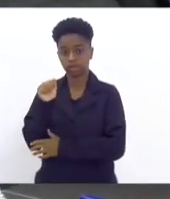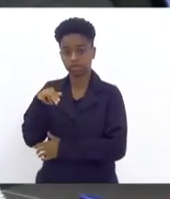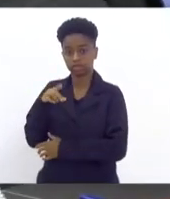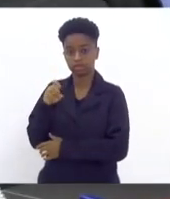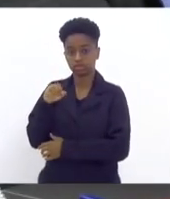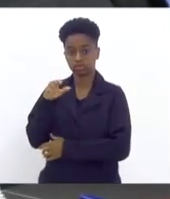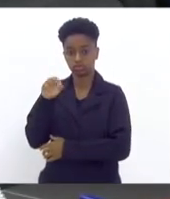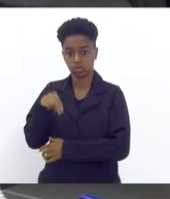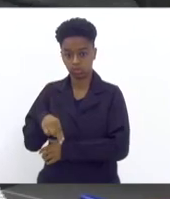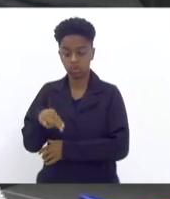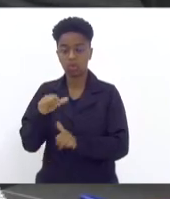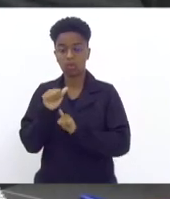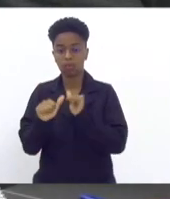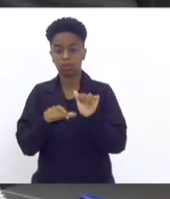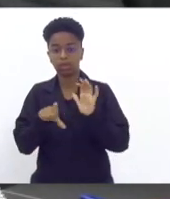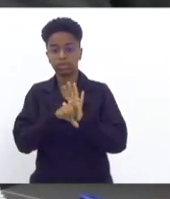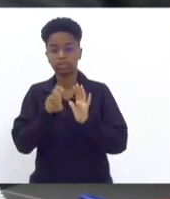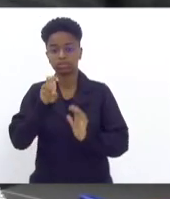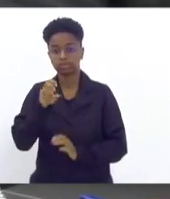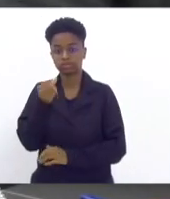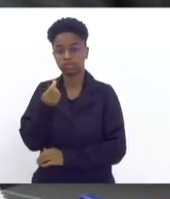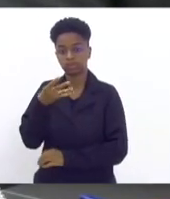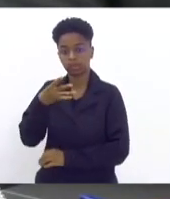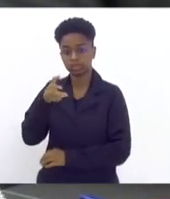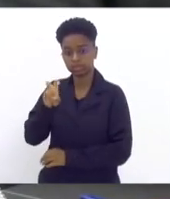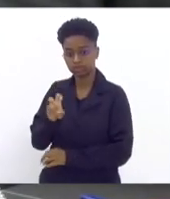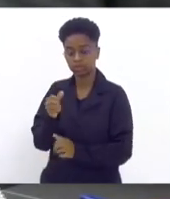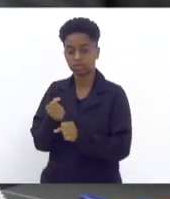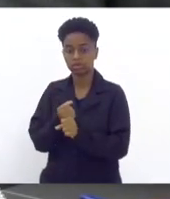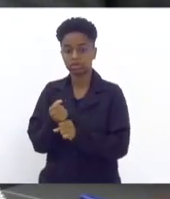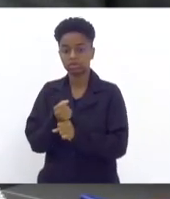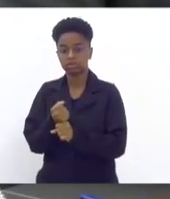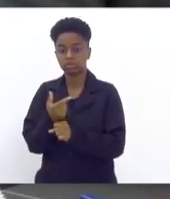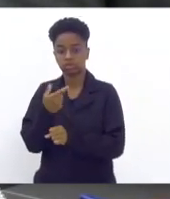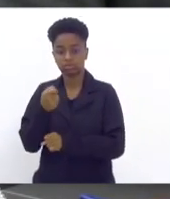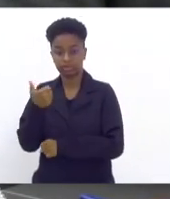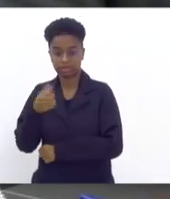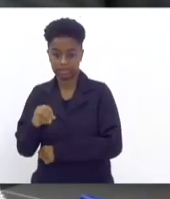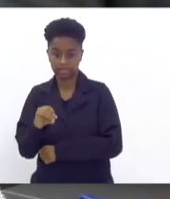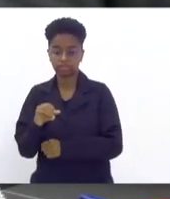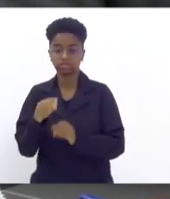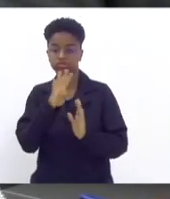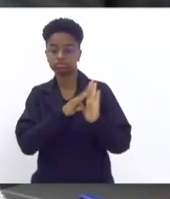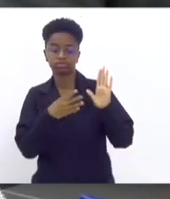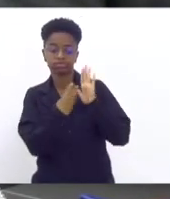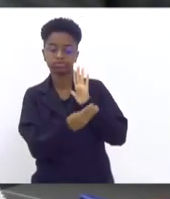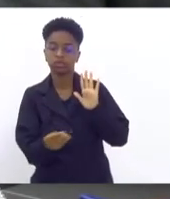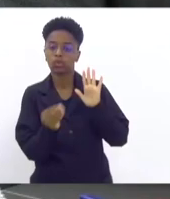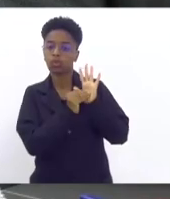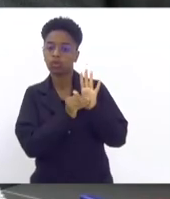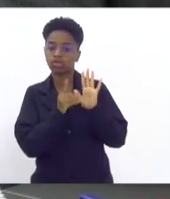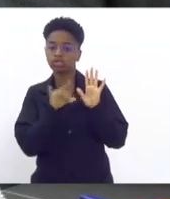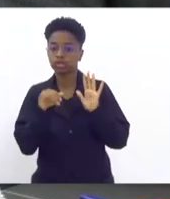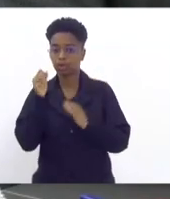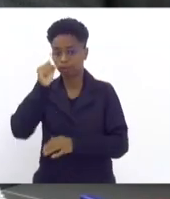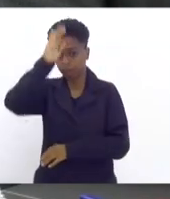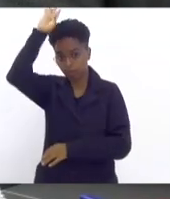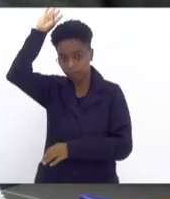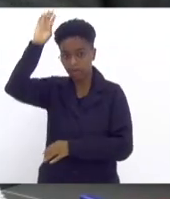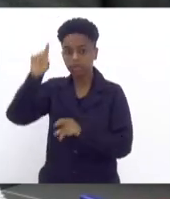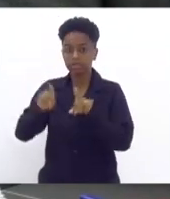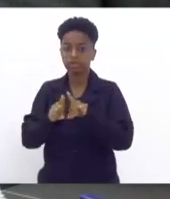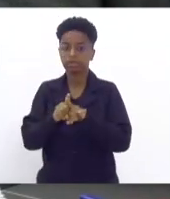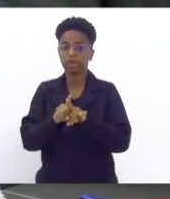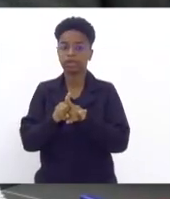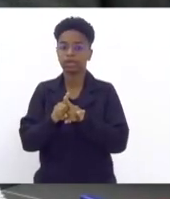Moraes, que altera a lei número 5.645 de 6 de janeiro de 2010 para instituir o calendário oficial do Estado do Rio de Janeiro, o Dia do Bombeiro e a Semana Estadual de